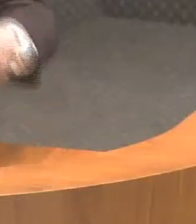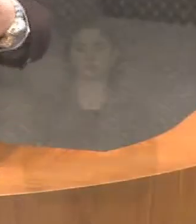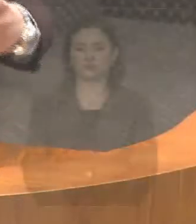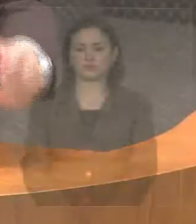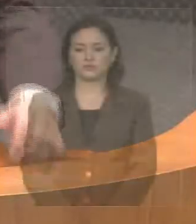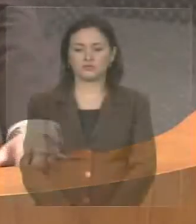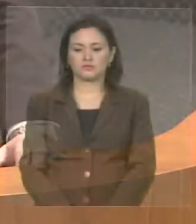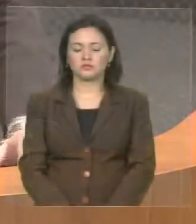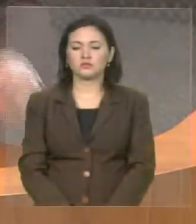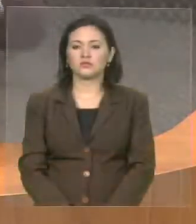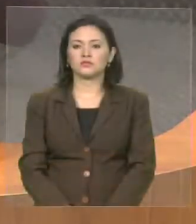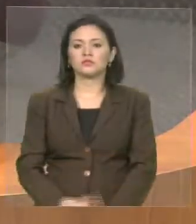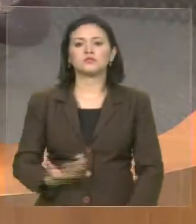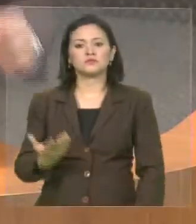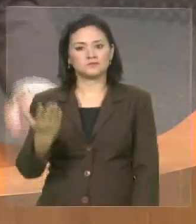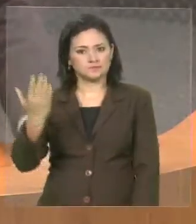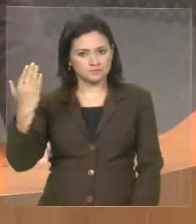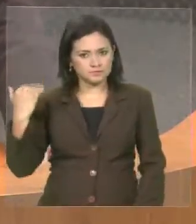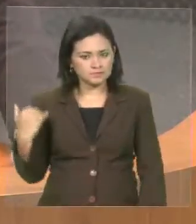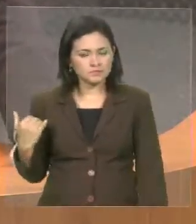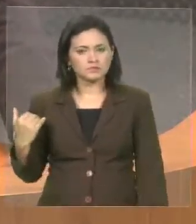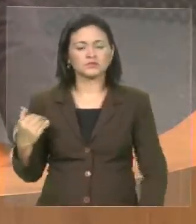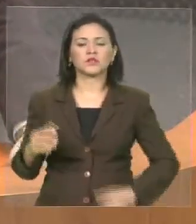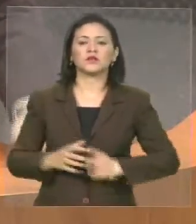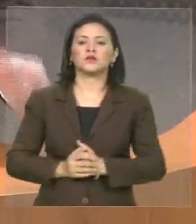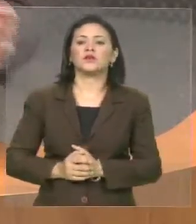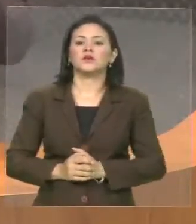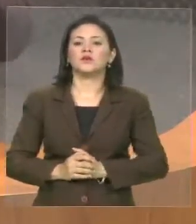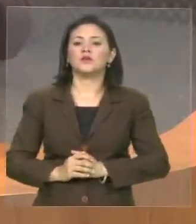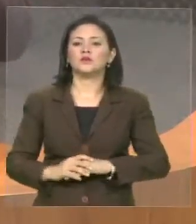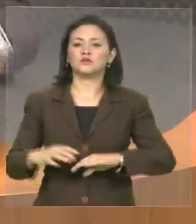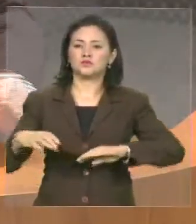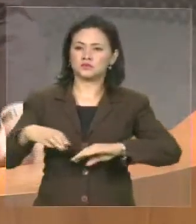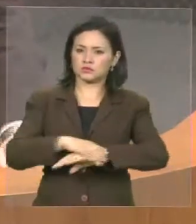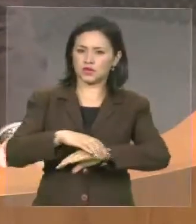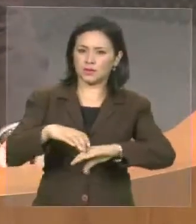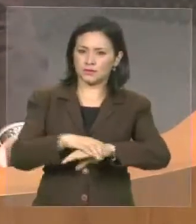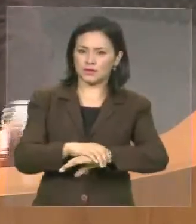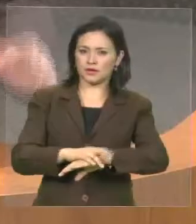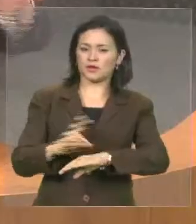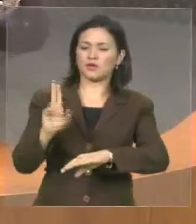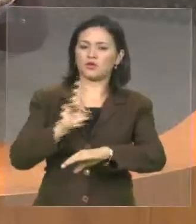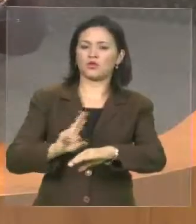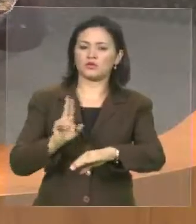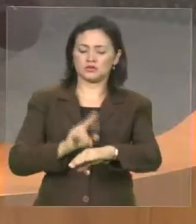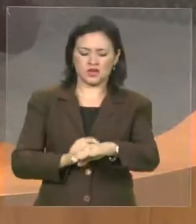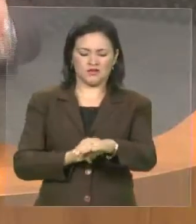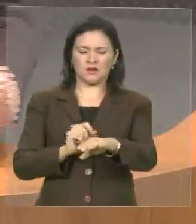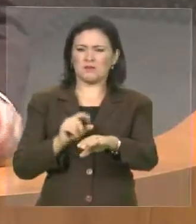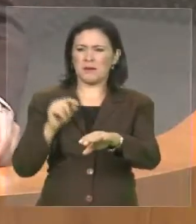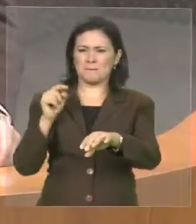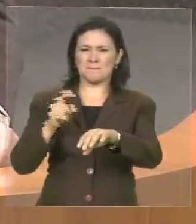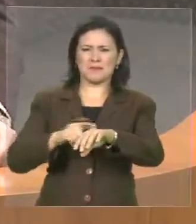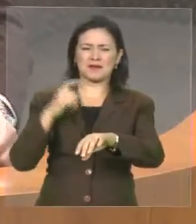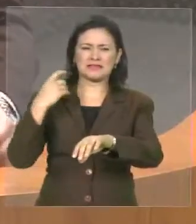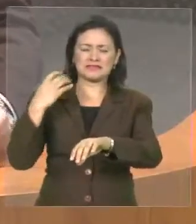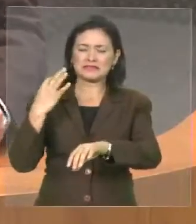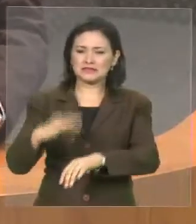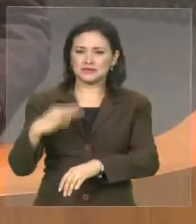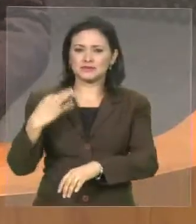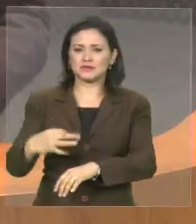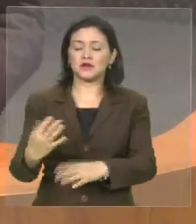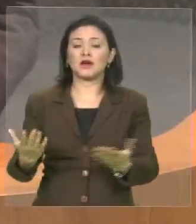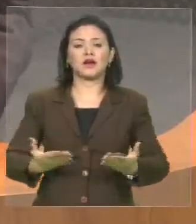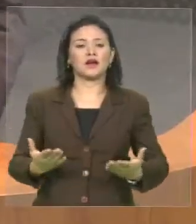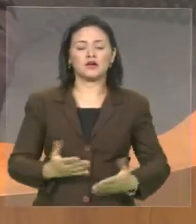questão dos brides, as professoras conhecidas, chamadas, que hoje não pode marcar mais um animal, que ali diretamente ele vai ser desclassificado,